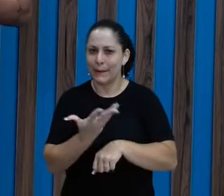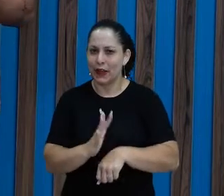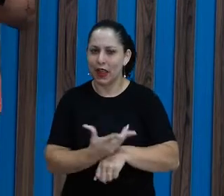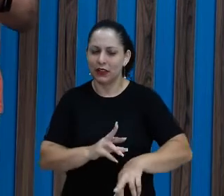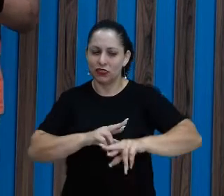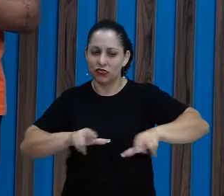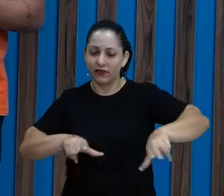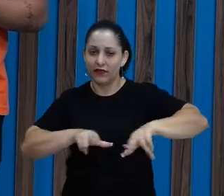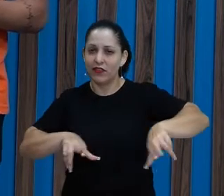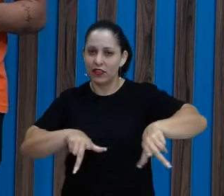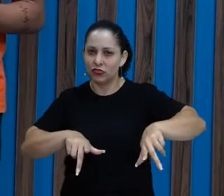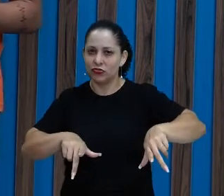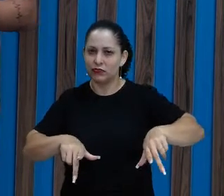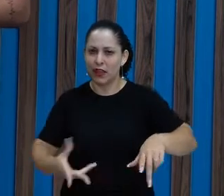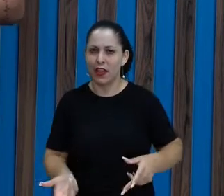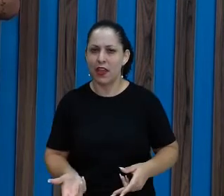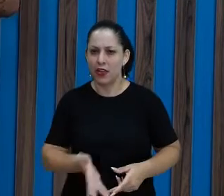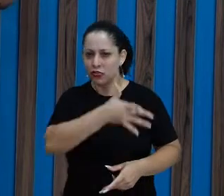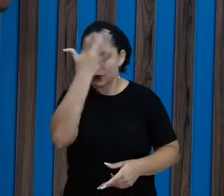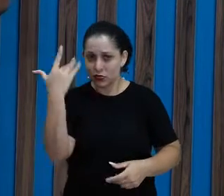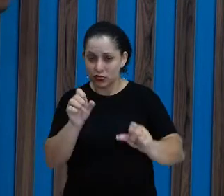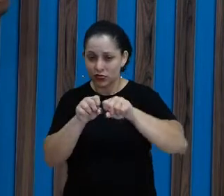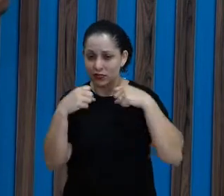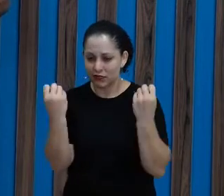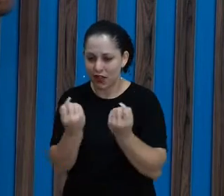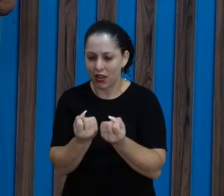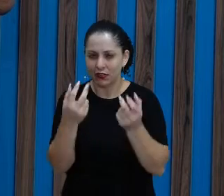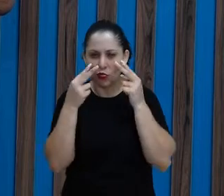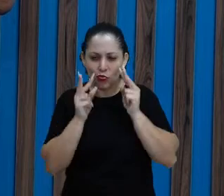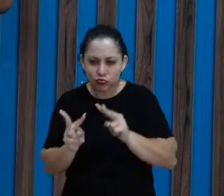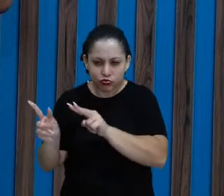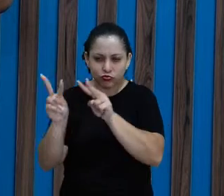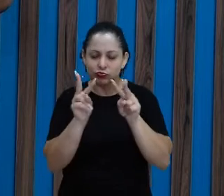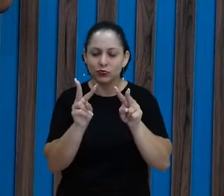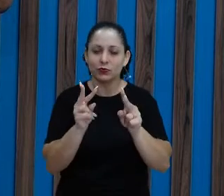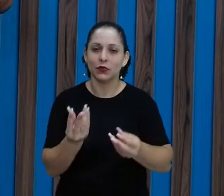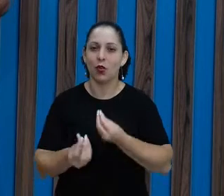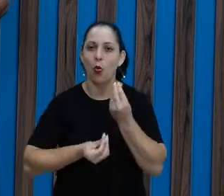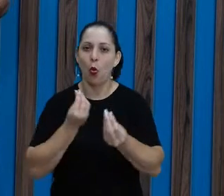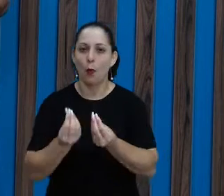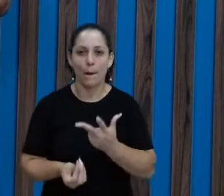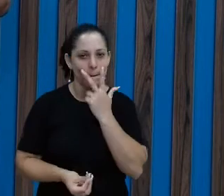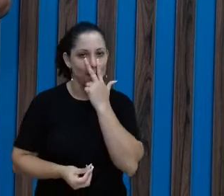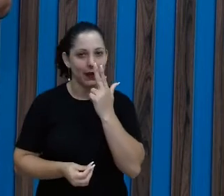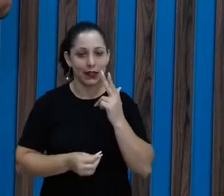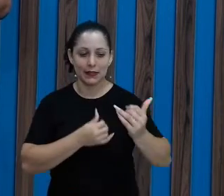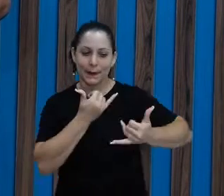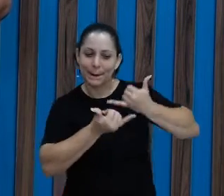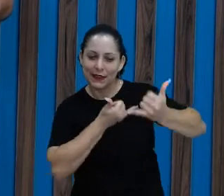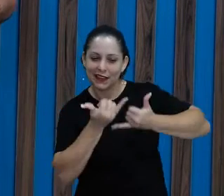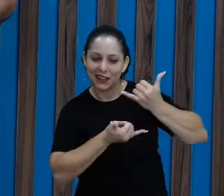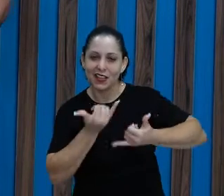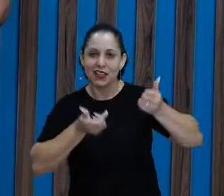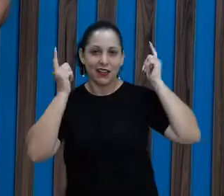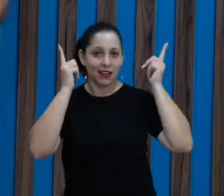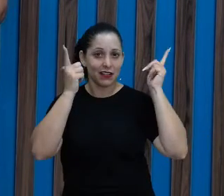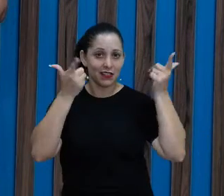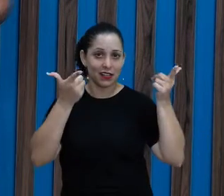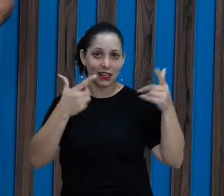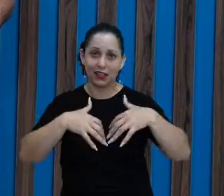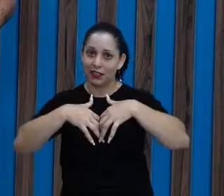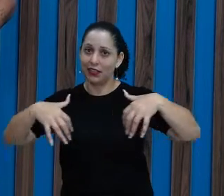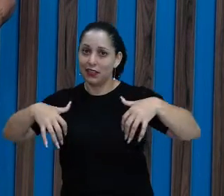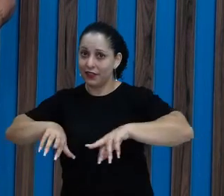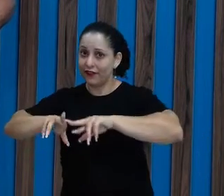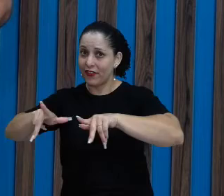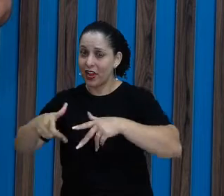sendo enxergadas aí dentro da nossa sociedade. Porque muitas vezes, como é visto como um lazer, como não é uma profissão, e a gente vive